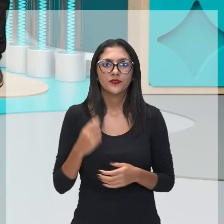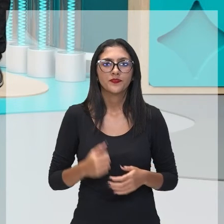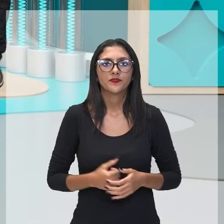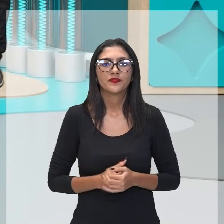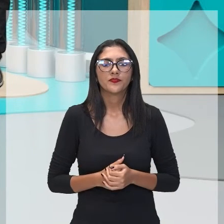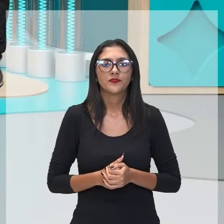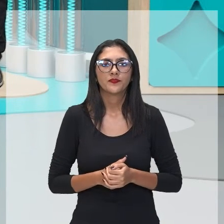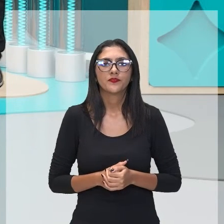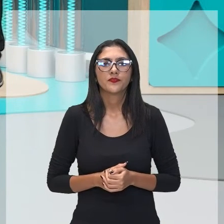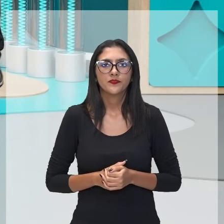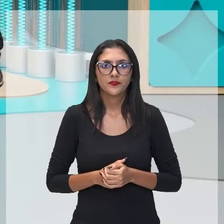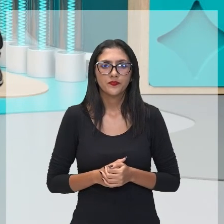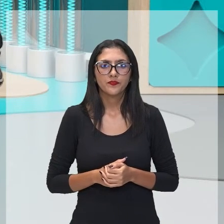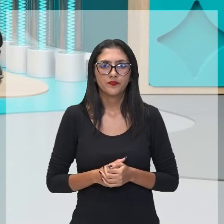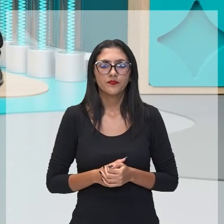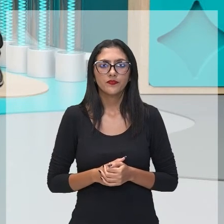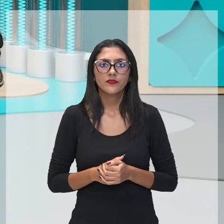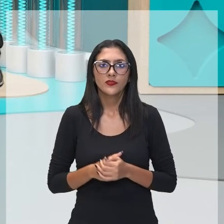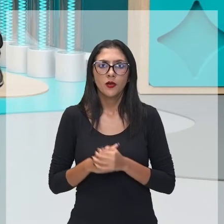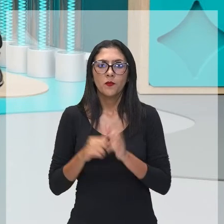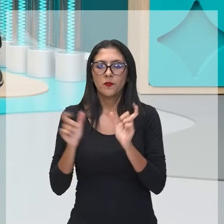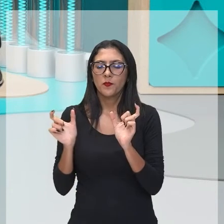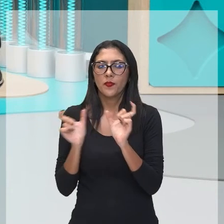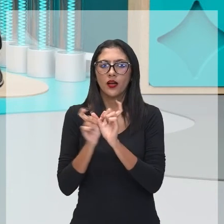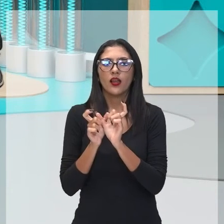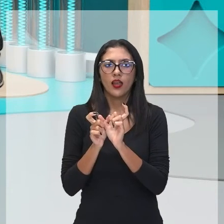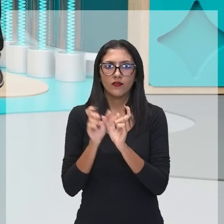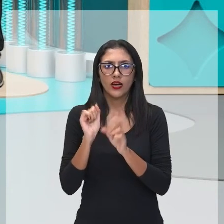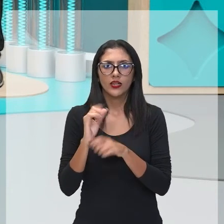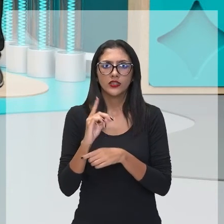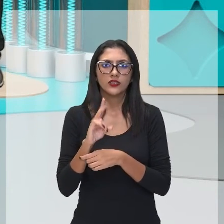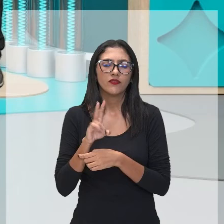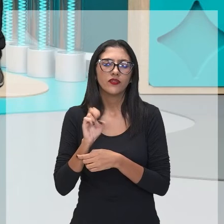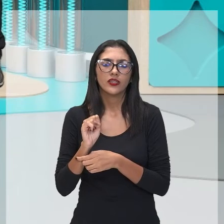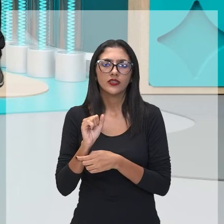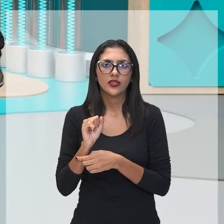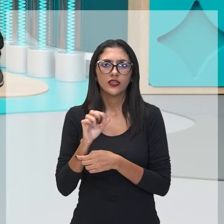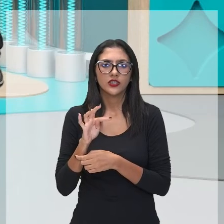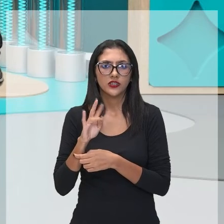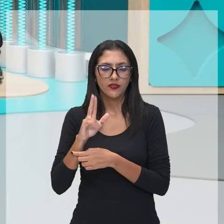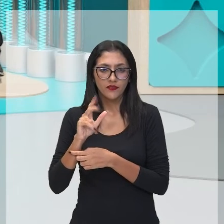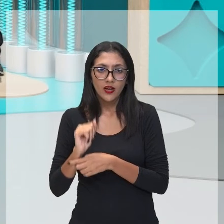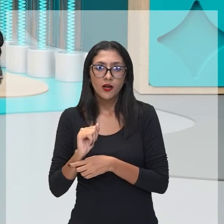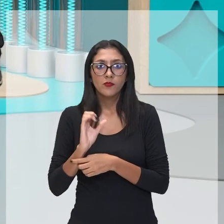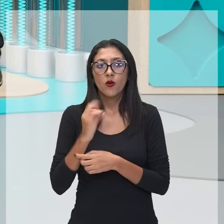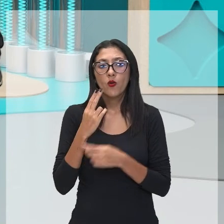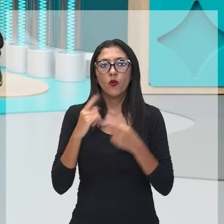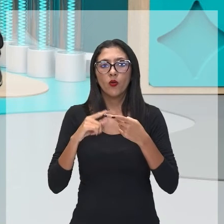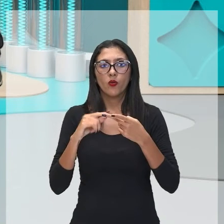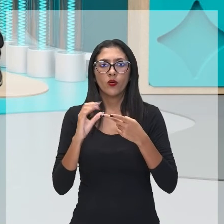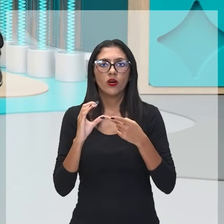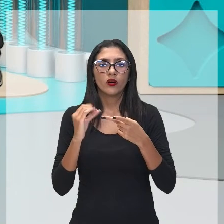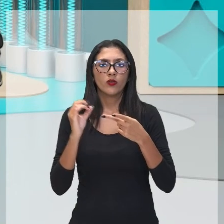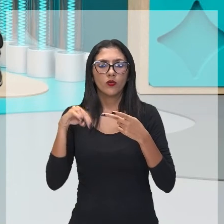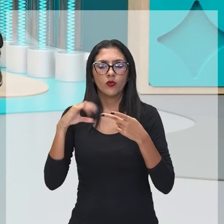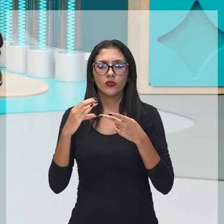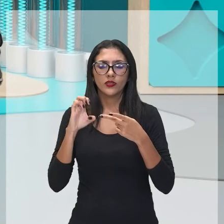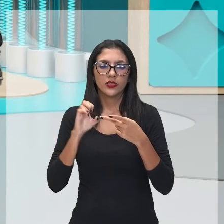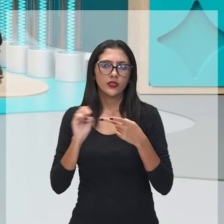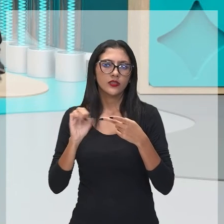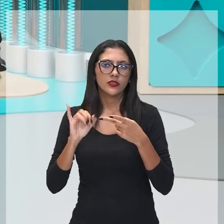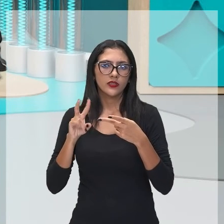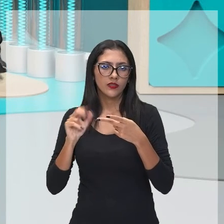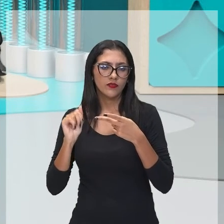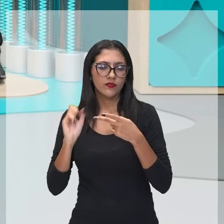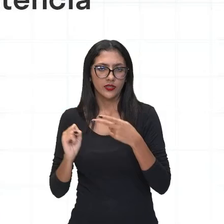vocês, olha só, o uso de conjunções adversativas e conjunções concessivas também, ok? Vamos ao exemplo